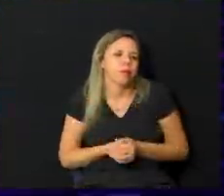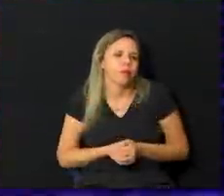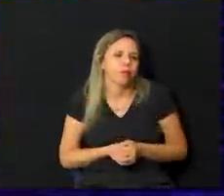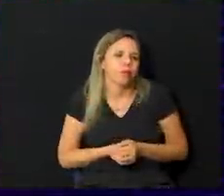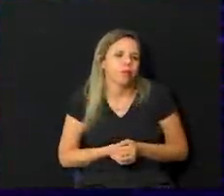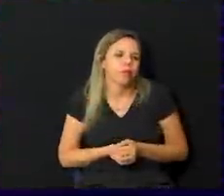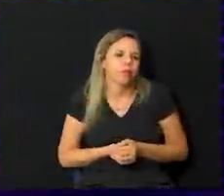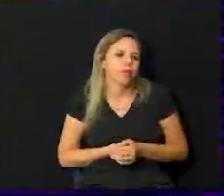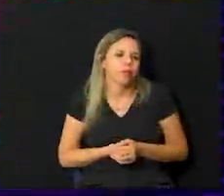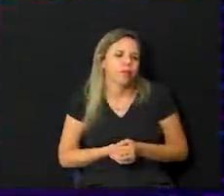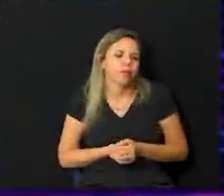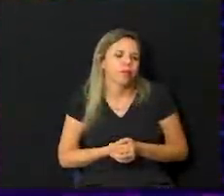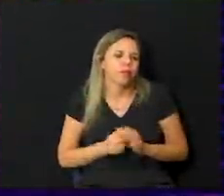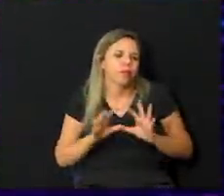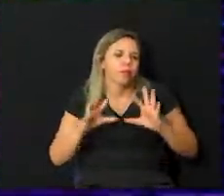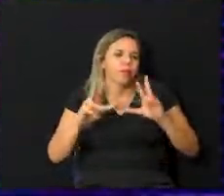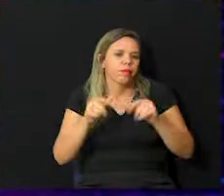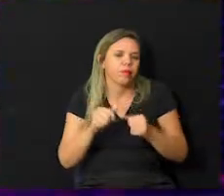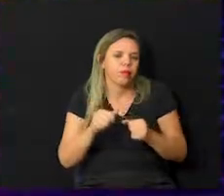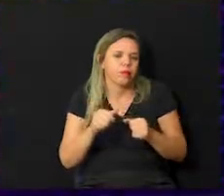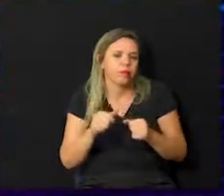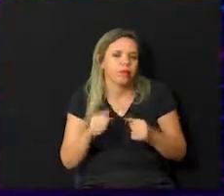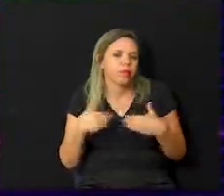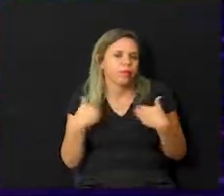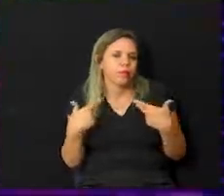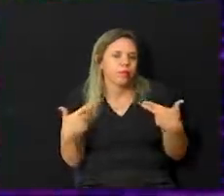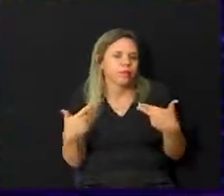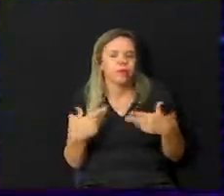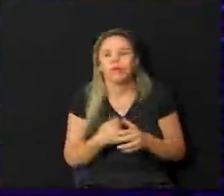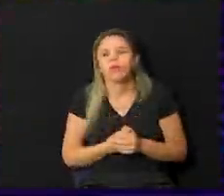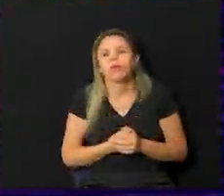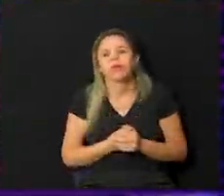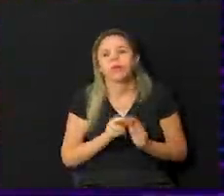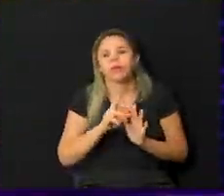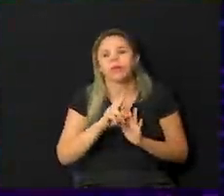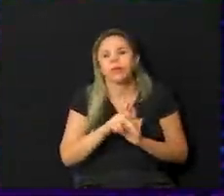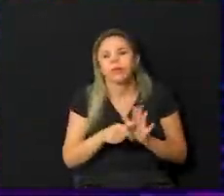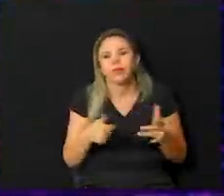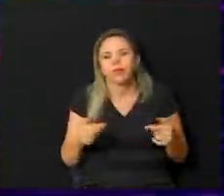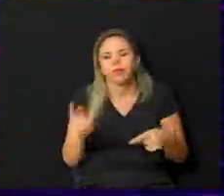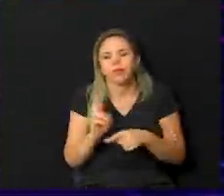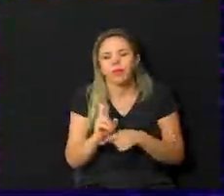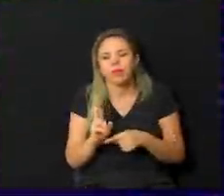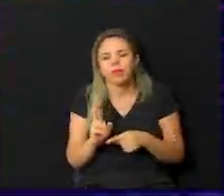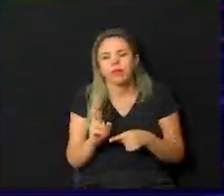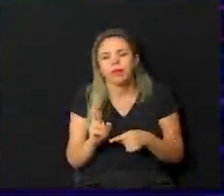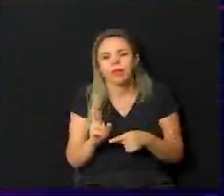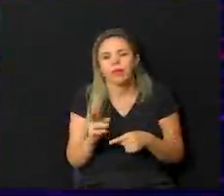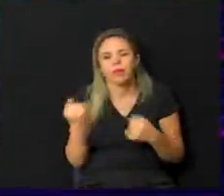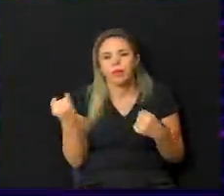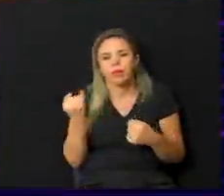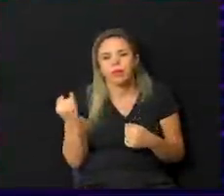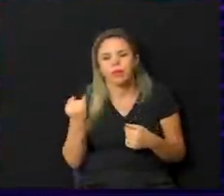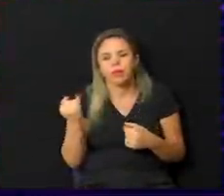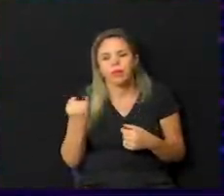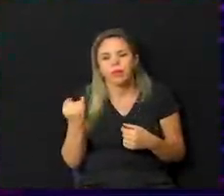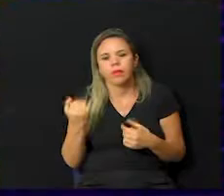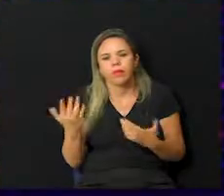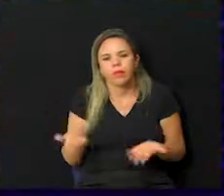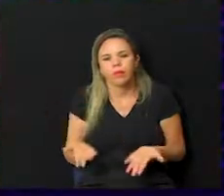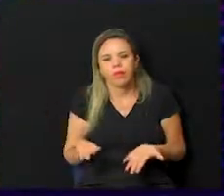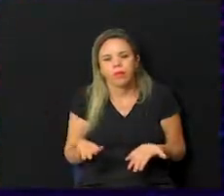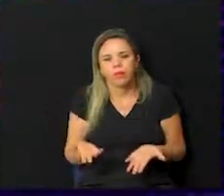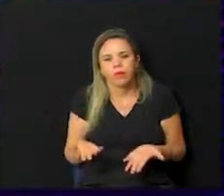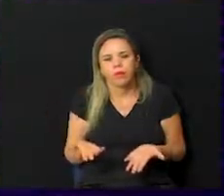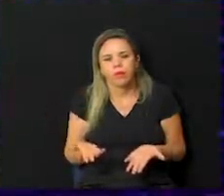enfim, tudo que envolve o mundo de entretenimento sáfico, ele tem várias referências que são muito preciosas, assim,